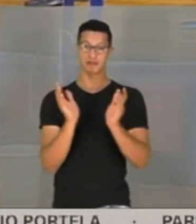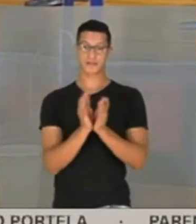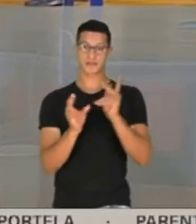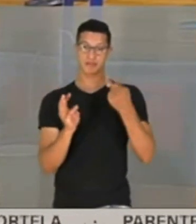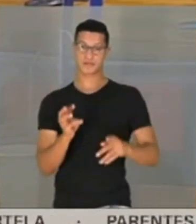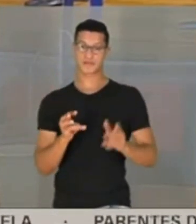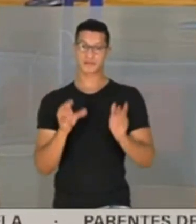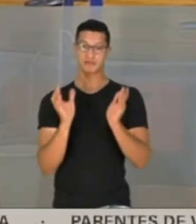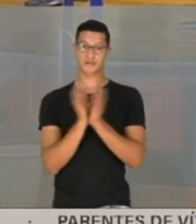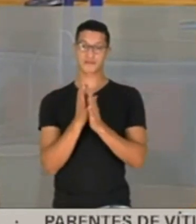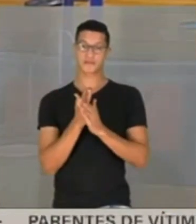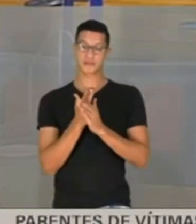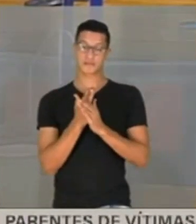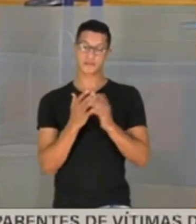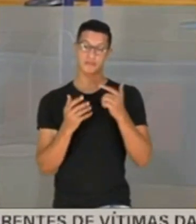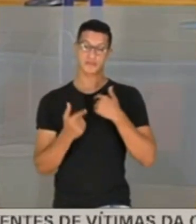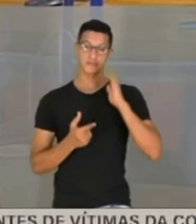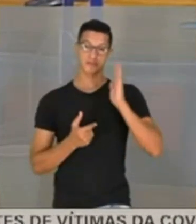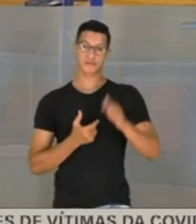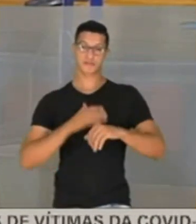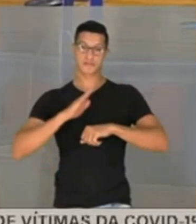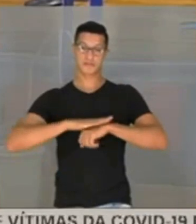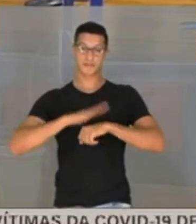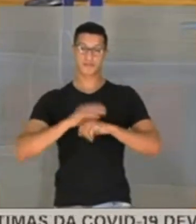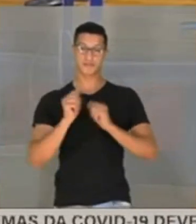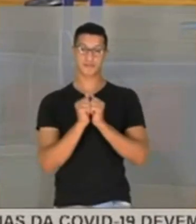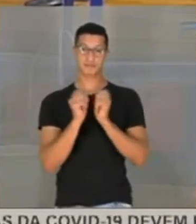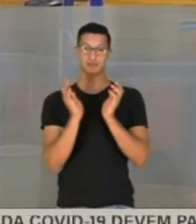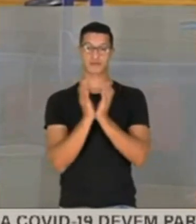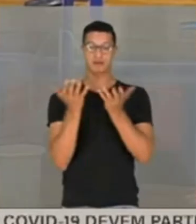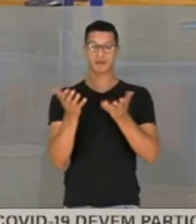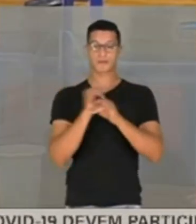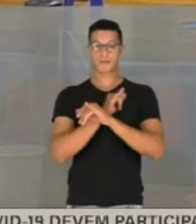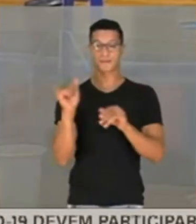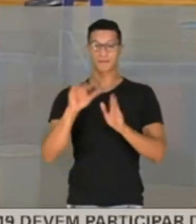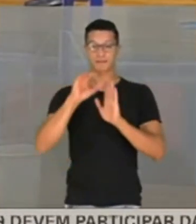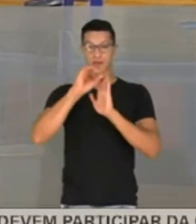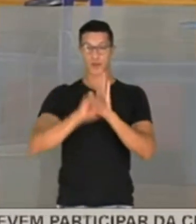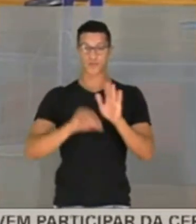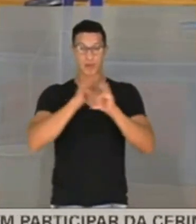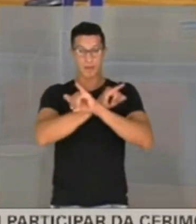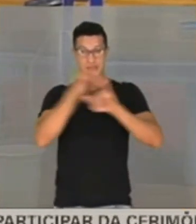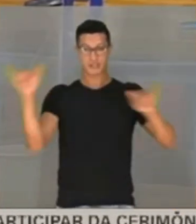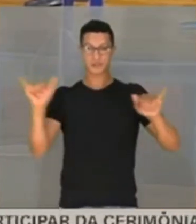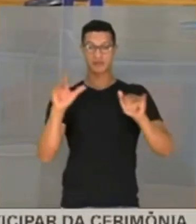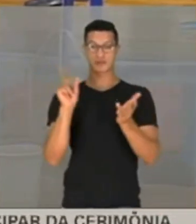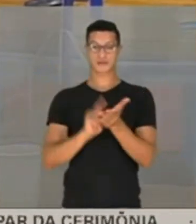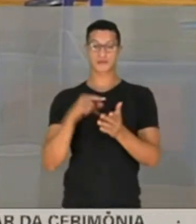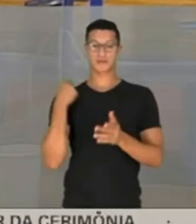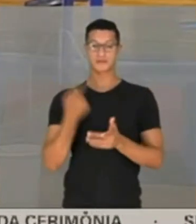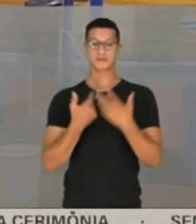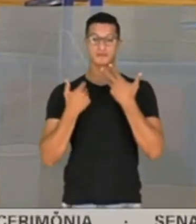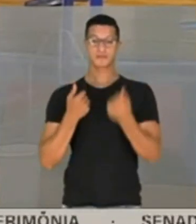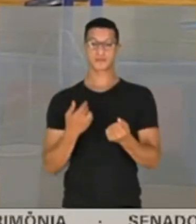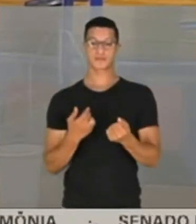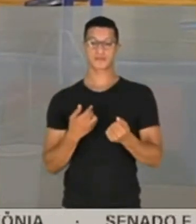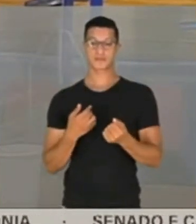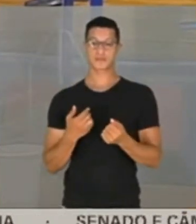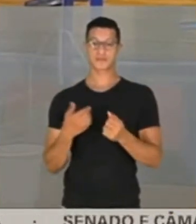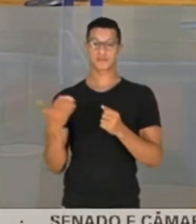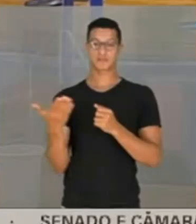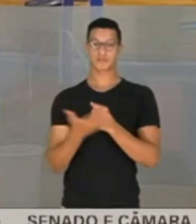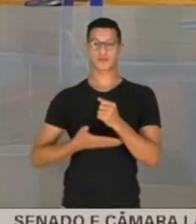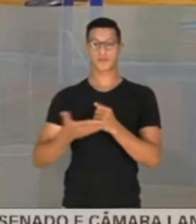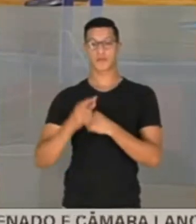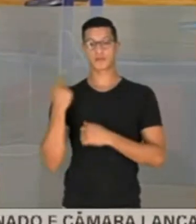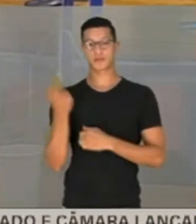comissão. Já estou fazendo com a equipe, quero anunciar oficialmente que nós vamos, com base em